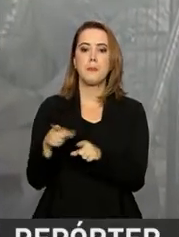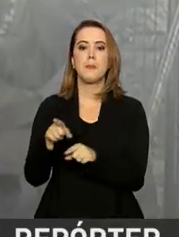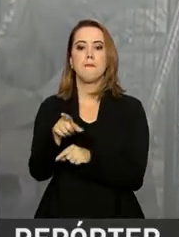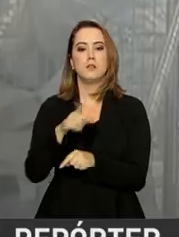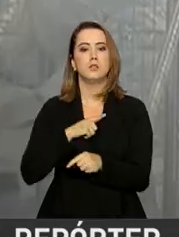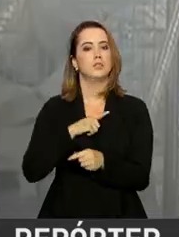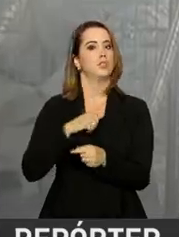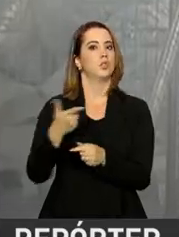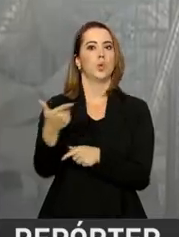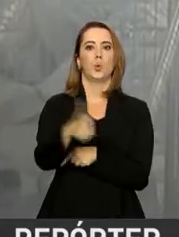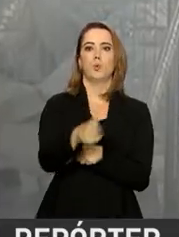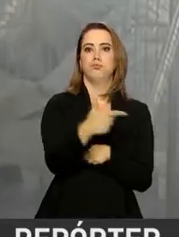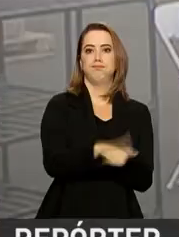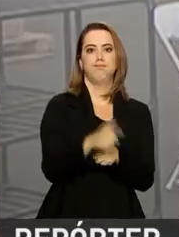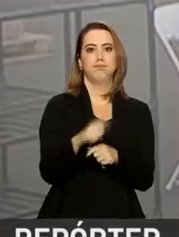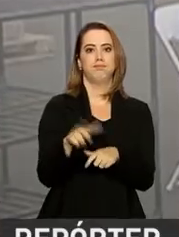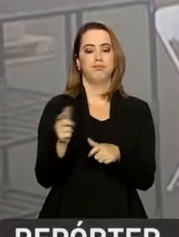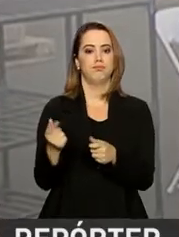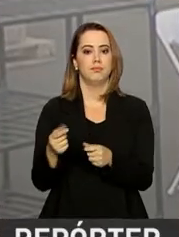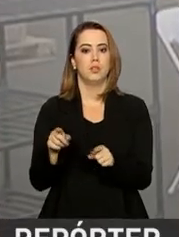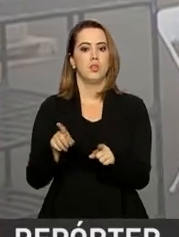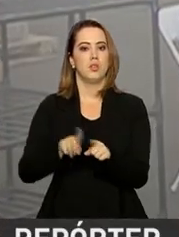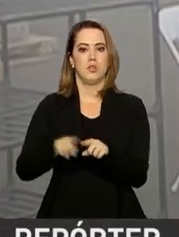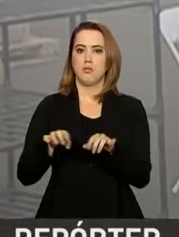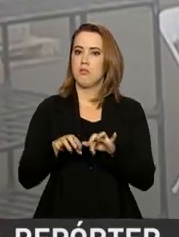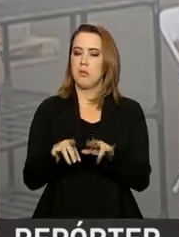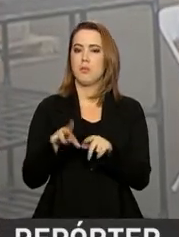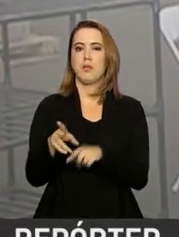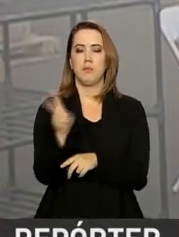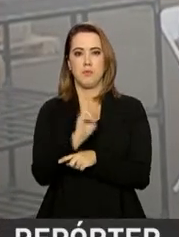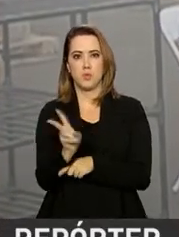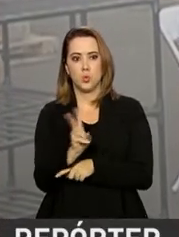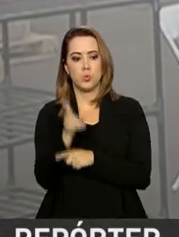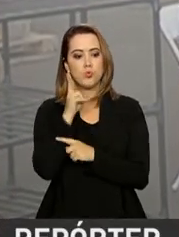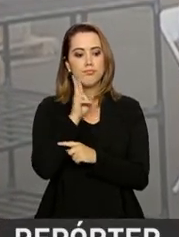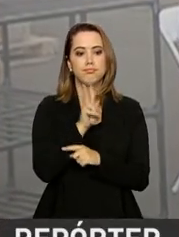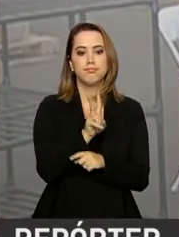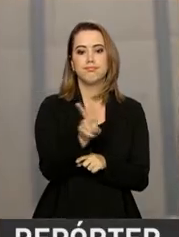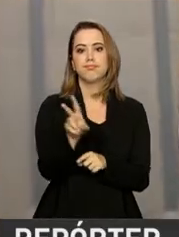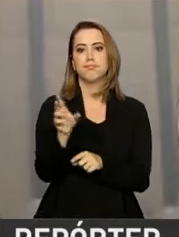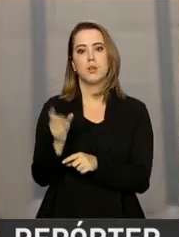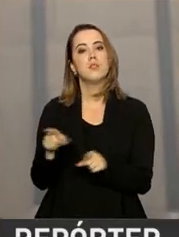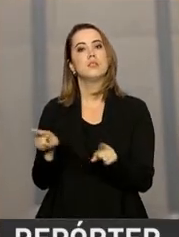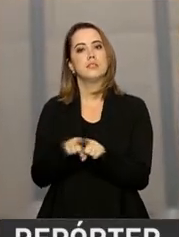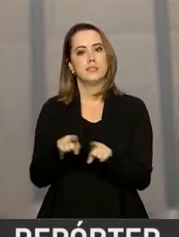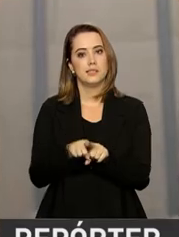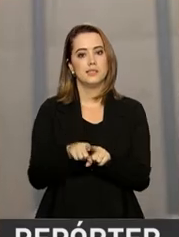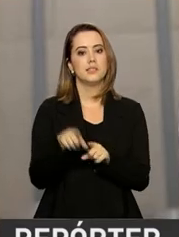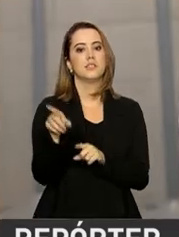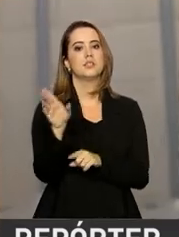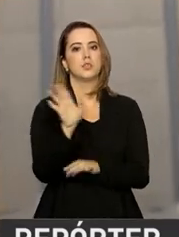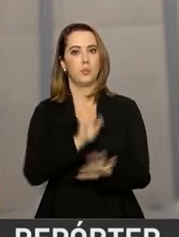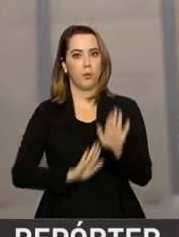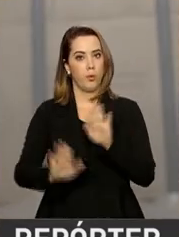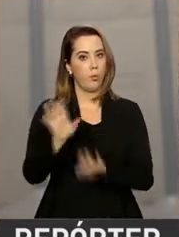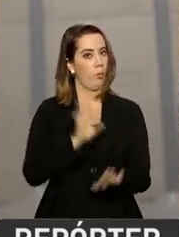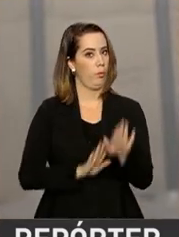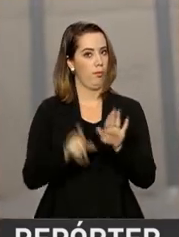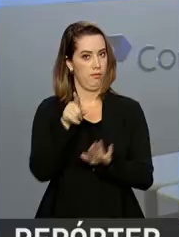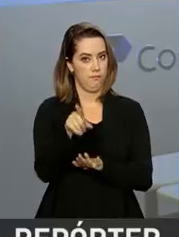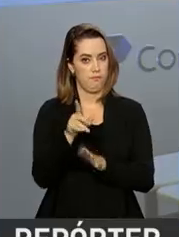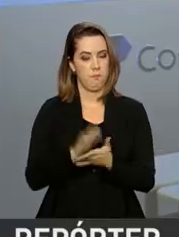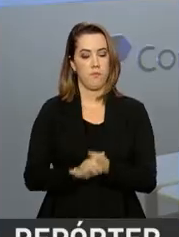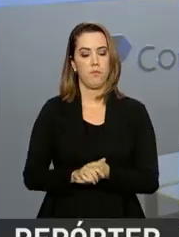centenas de edredons alguns equipamentos de segurança que vão ser instalados na entrada da Vila São guardados por agentes da força